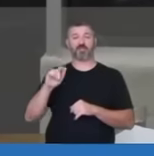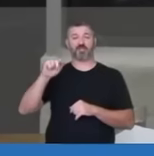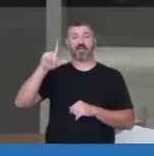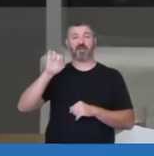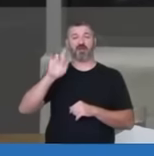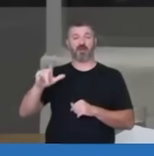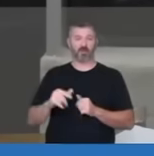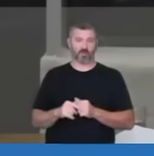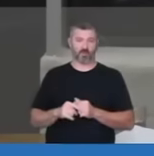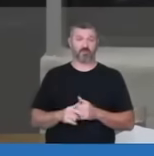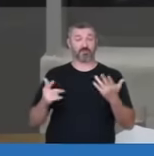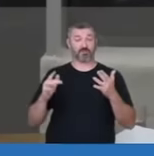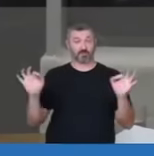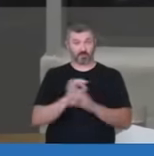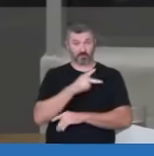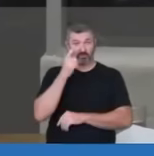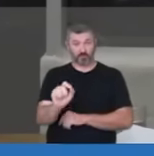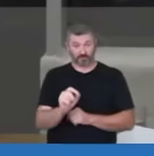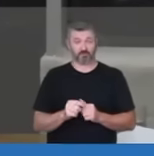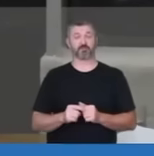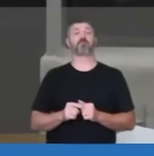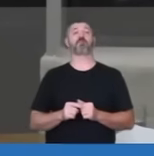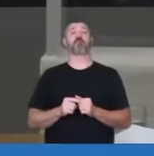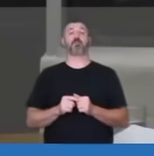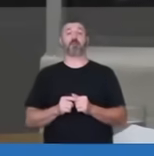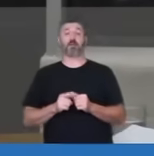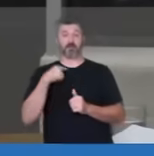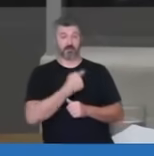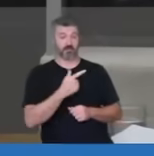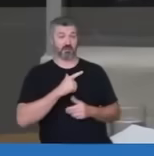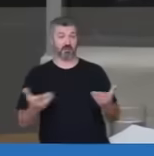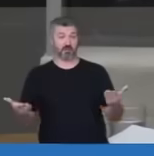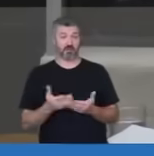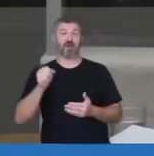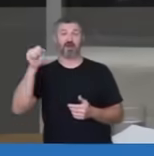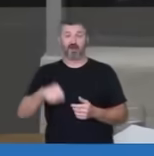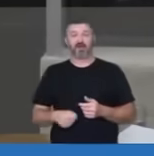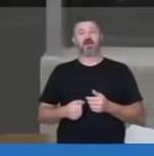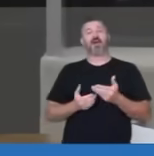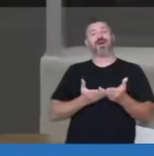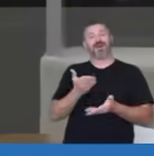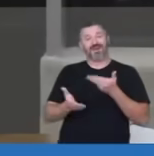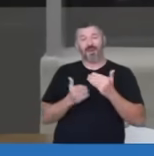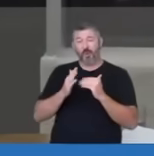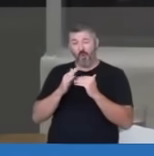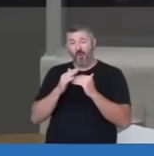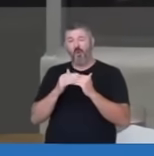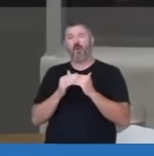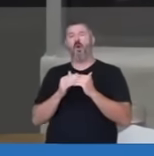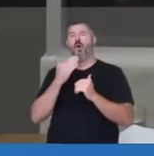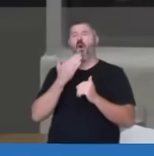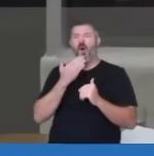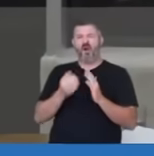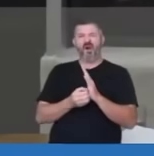Por isso, presidente, concluo dizendo o seguinte: nós temos condições, sim, de atender minimamente